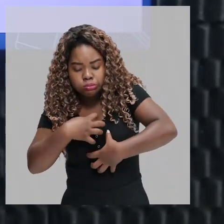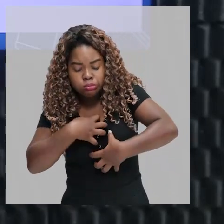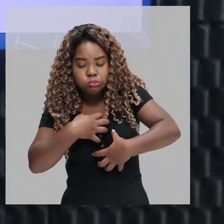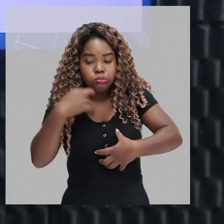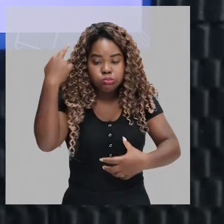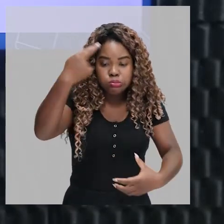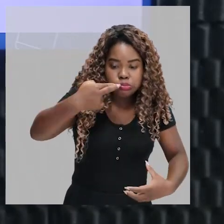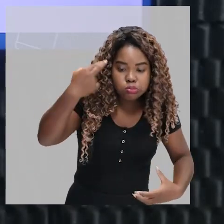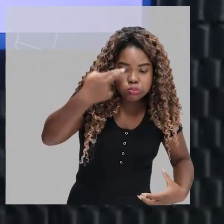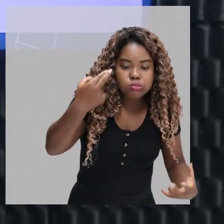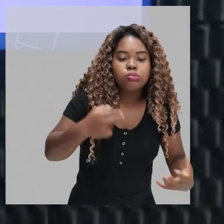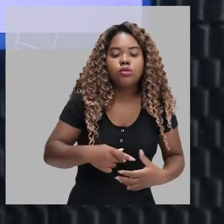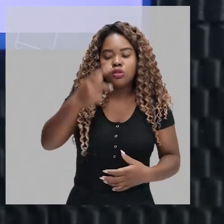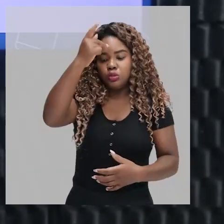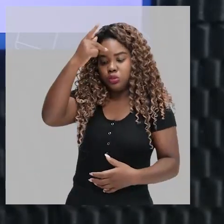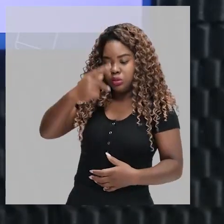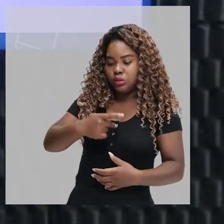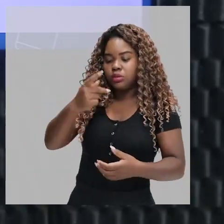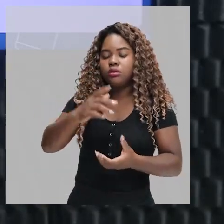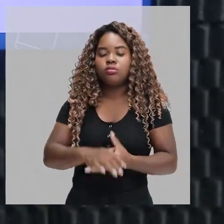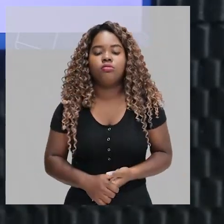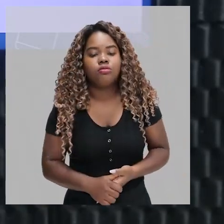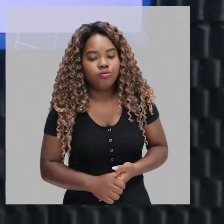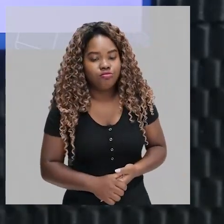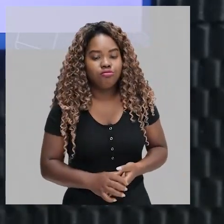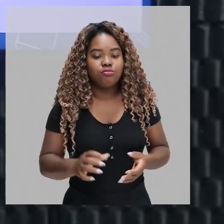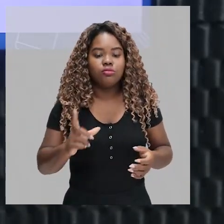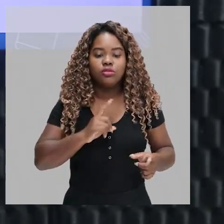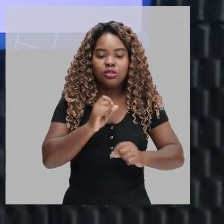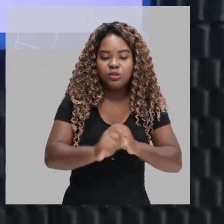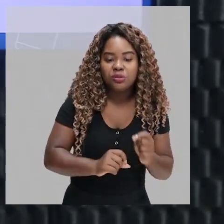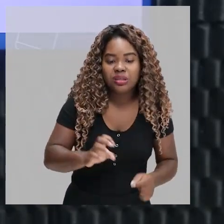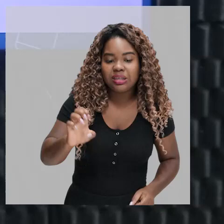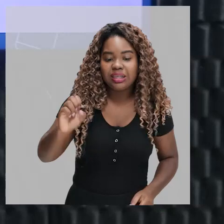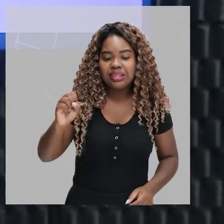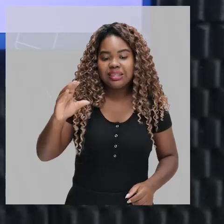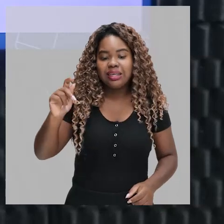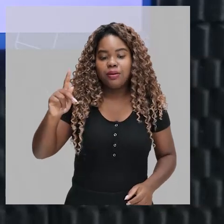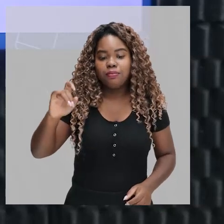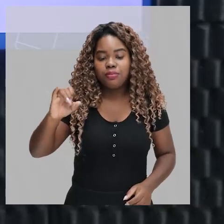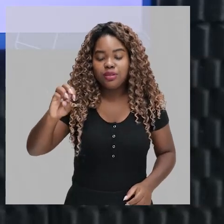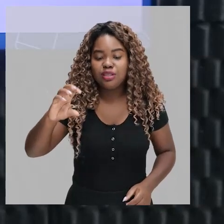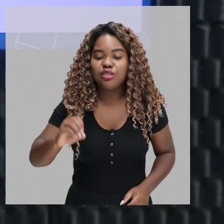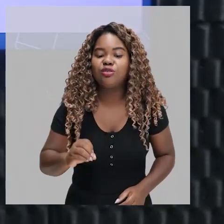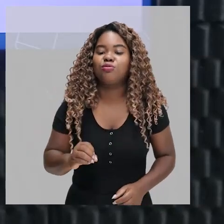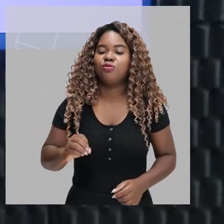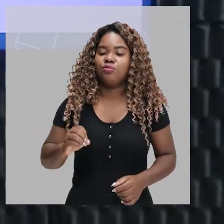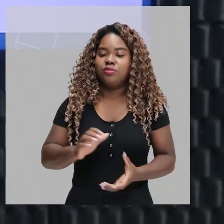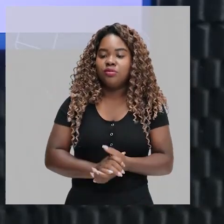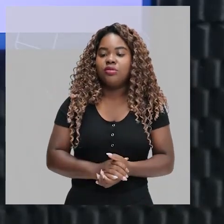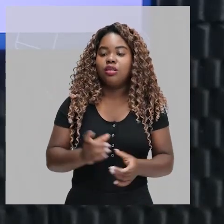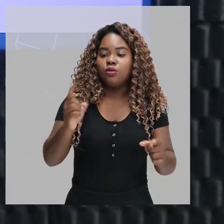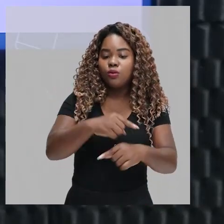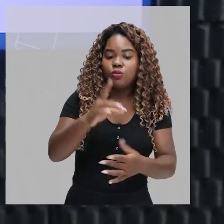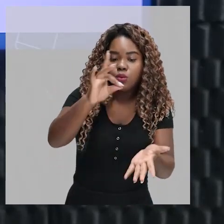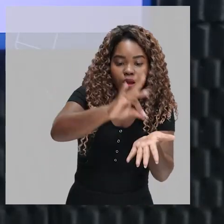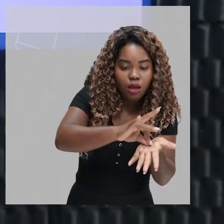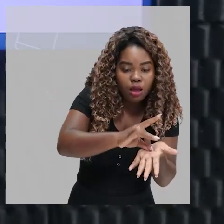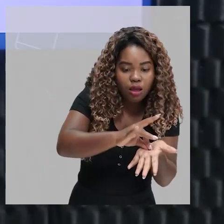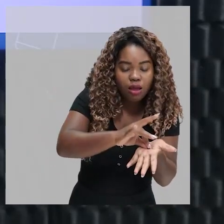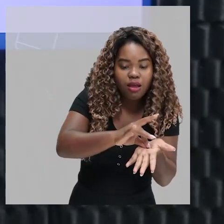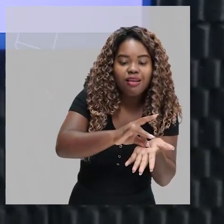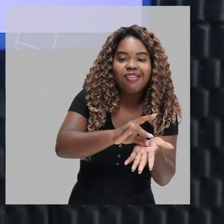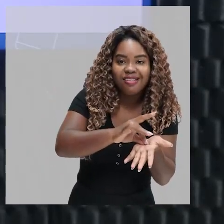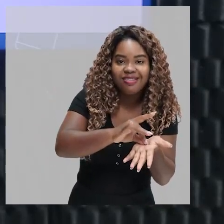por conta desse subjetivismo você acabar vai escapando da realidade A natureza é um ponto de fuga